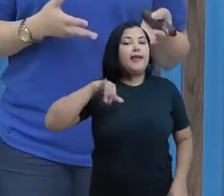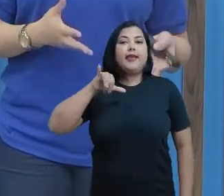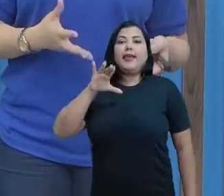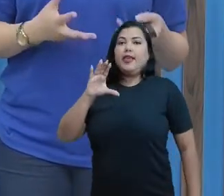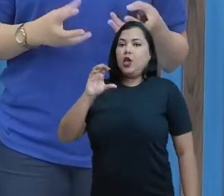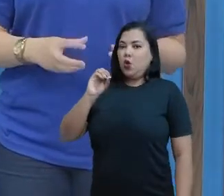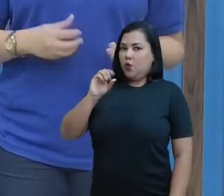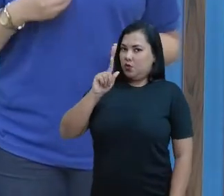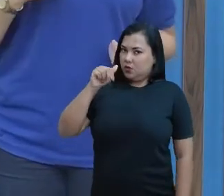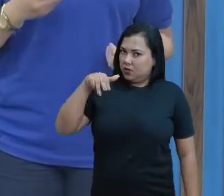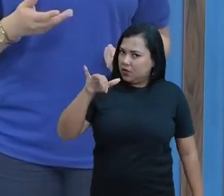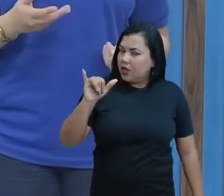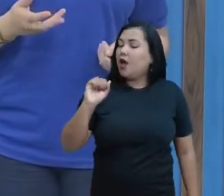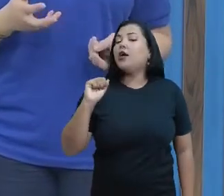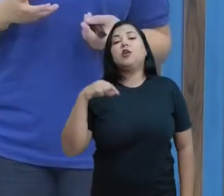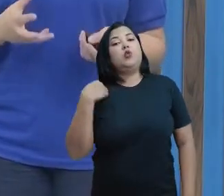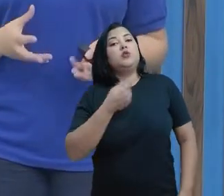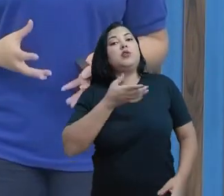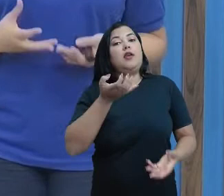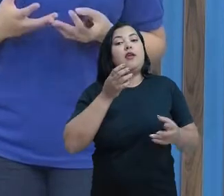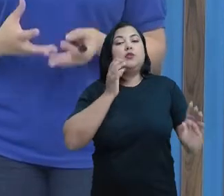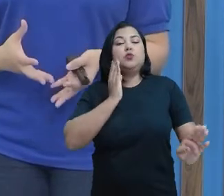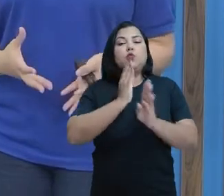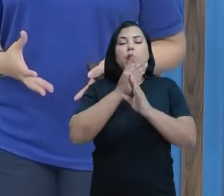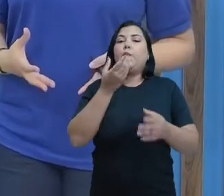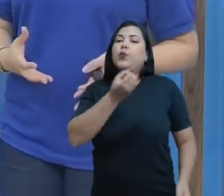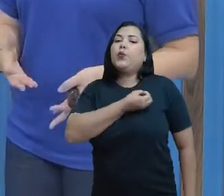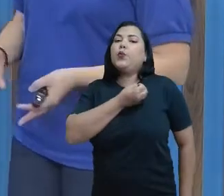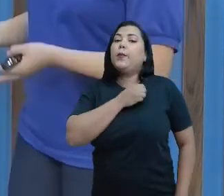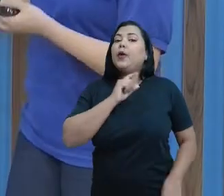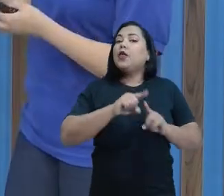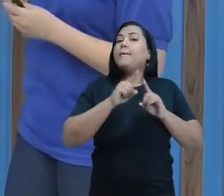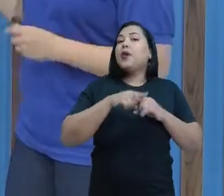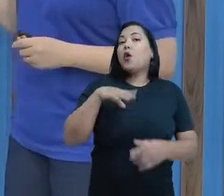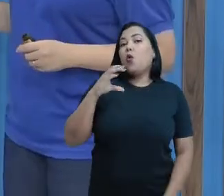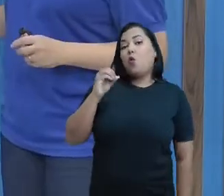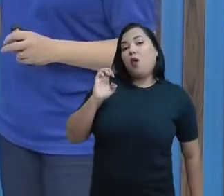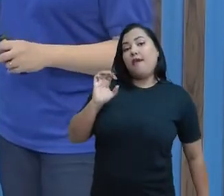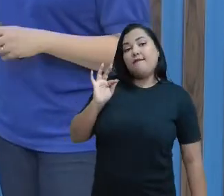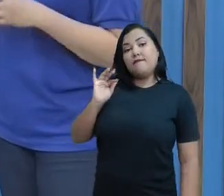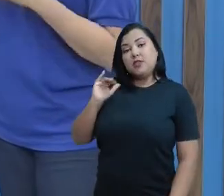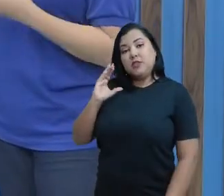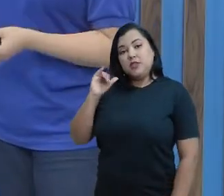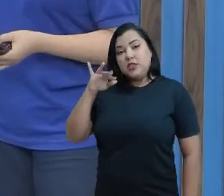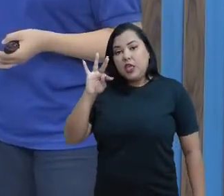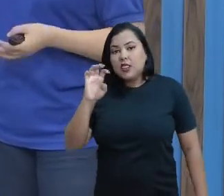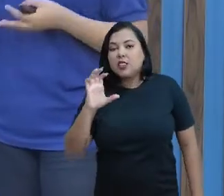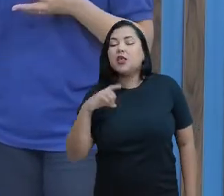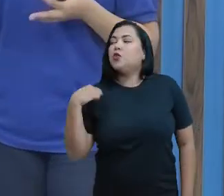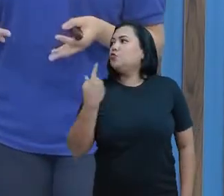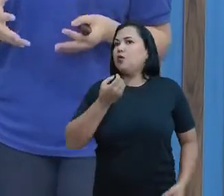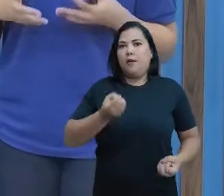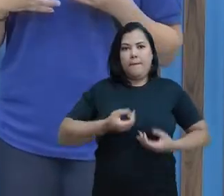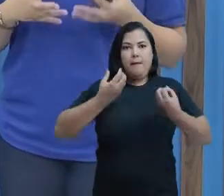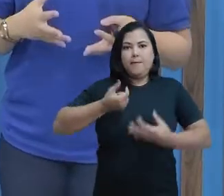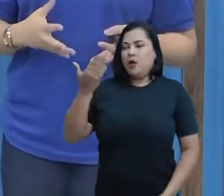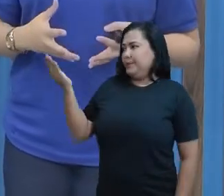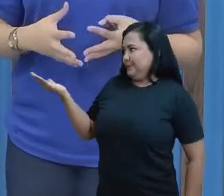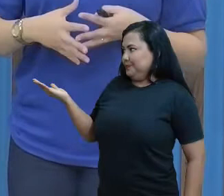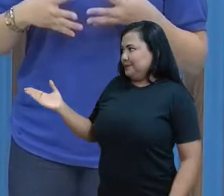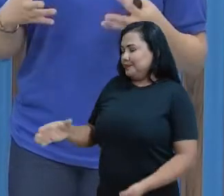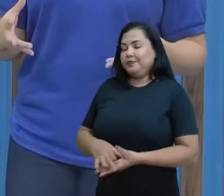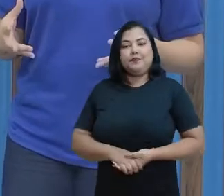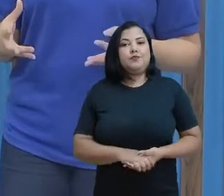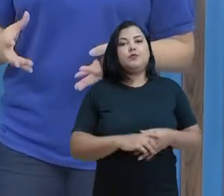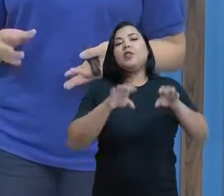que é o valor que a gente vai querer descobrir, e o que é coeficiente. Nesse caso aqui, a gente está expressando a ideia da